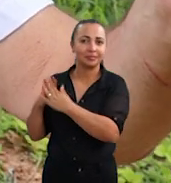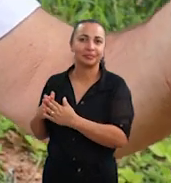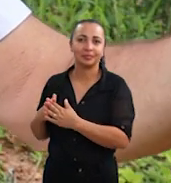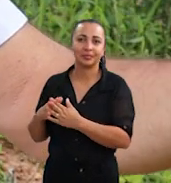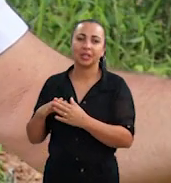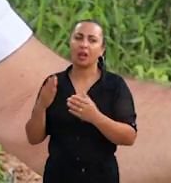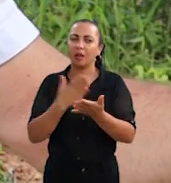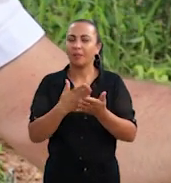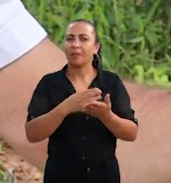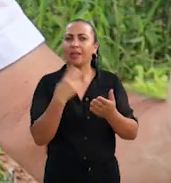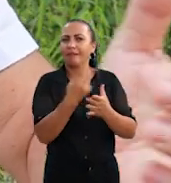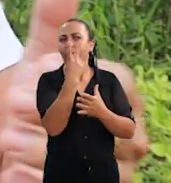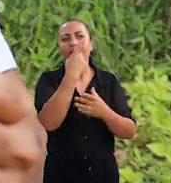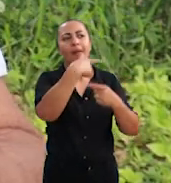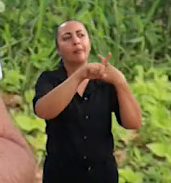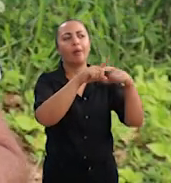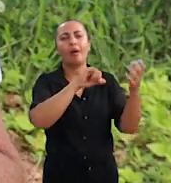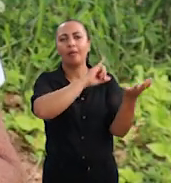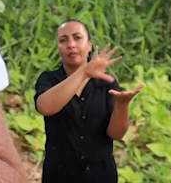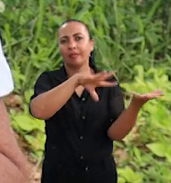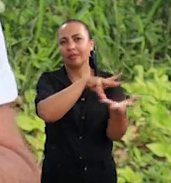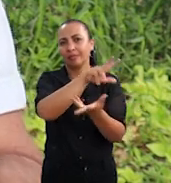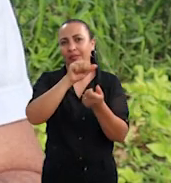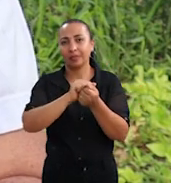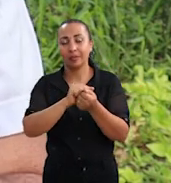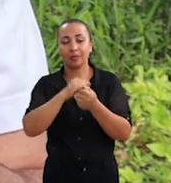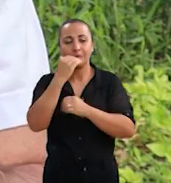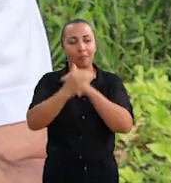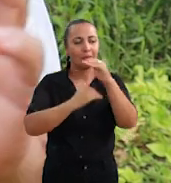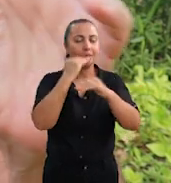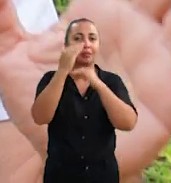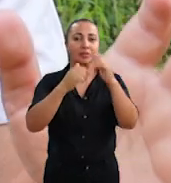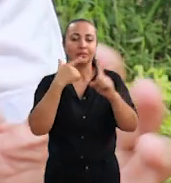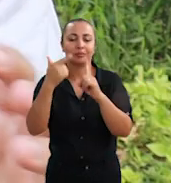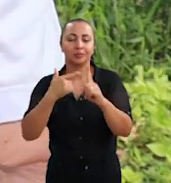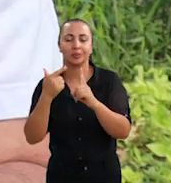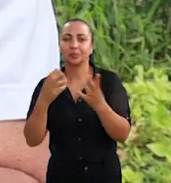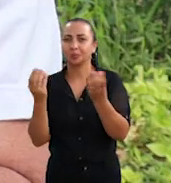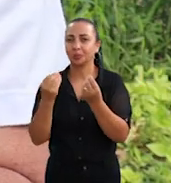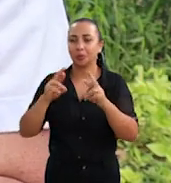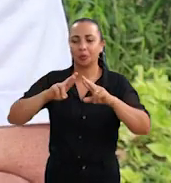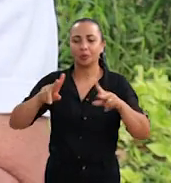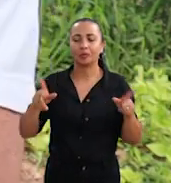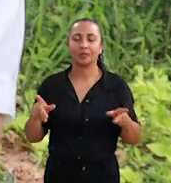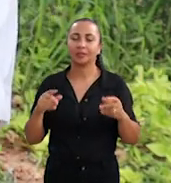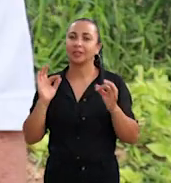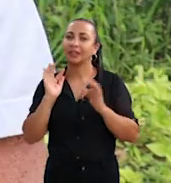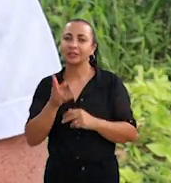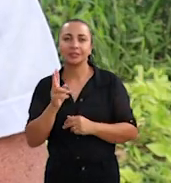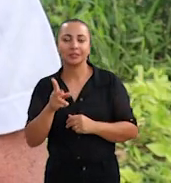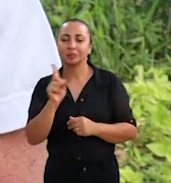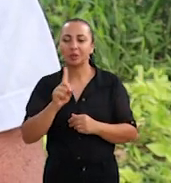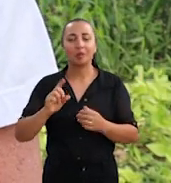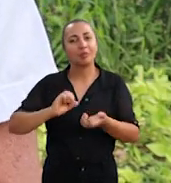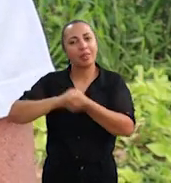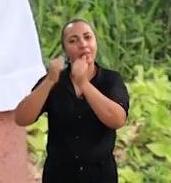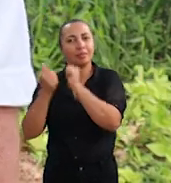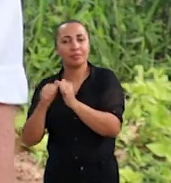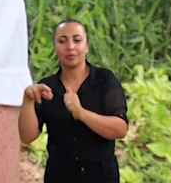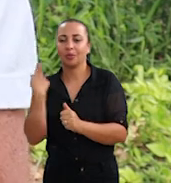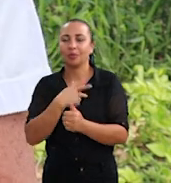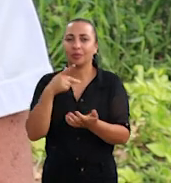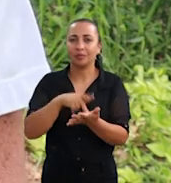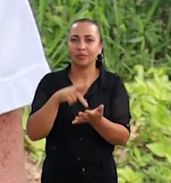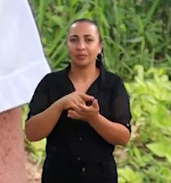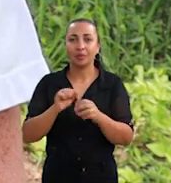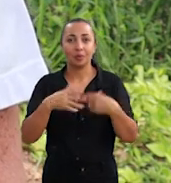começa a valorizar o que vem de fora de um processo de produção muito distinto que nem sempre se adequa à nossa realidade.